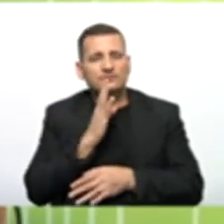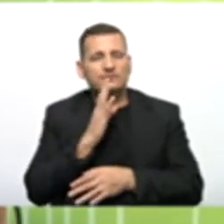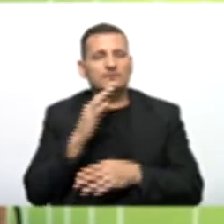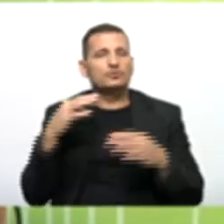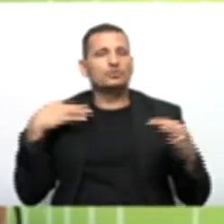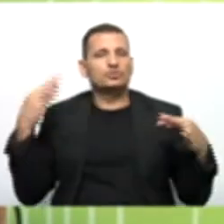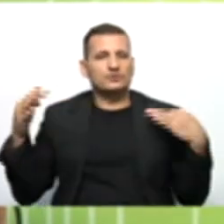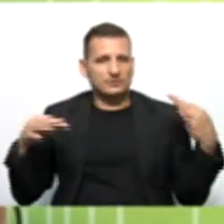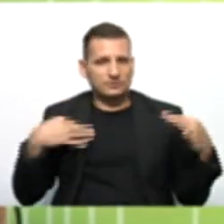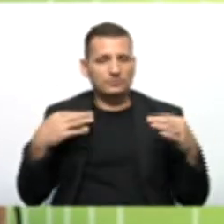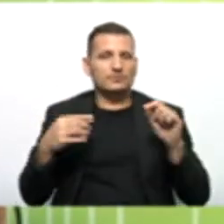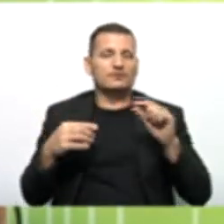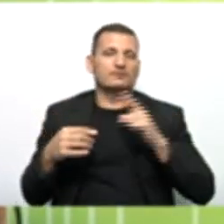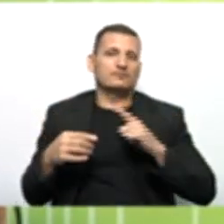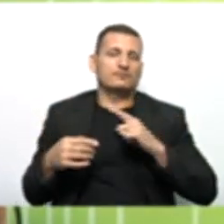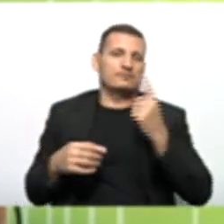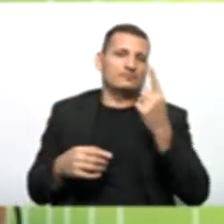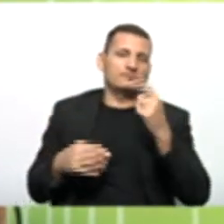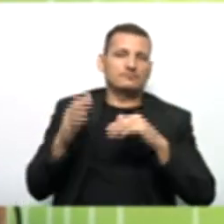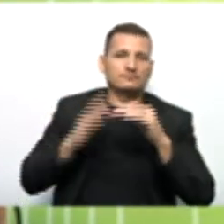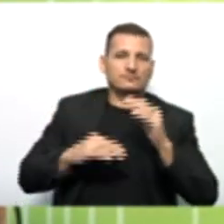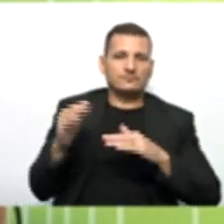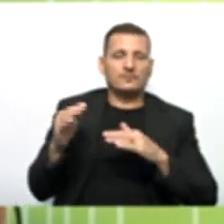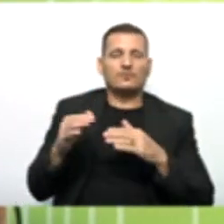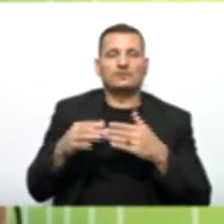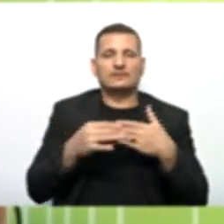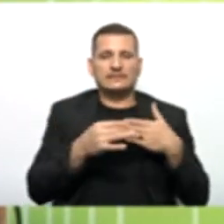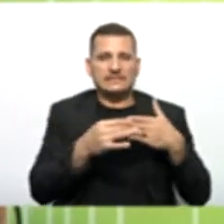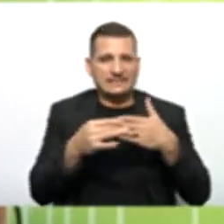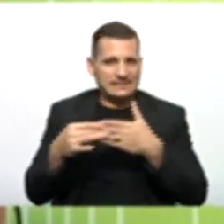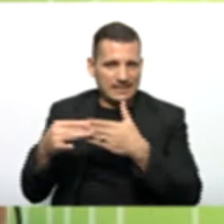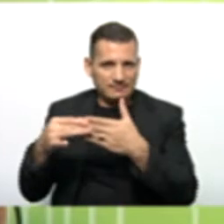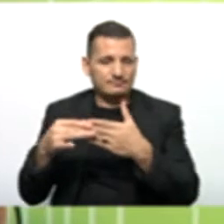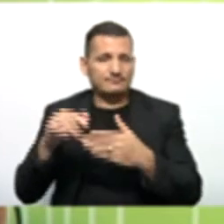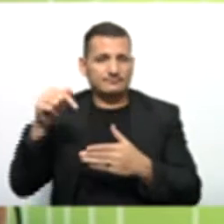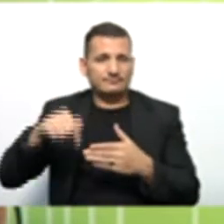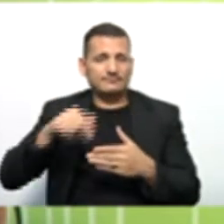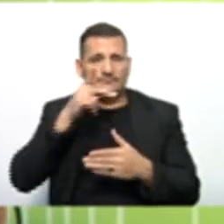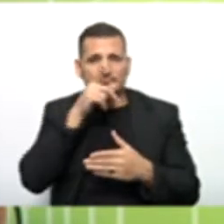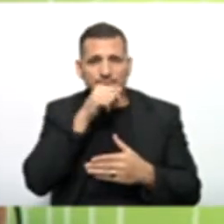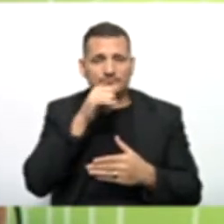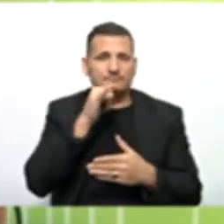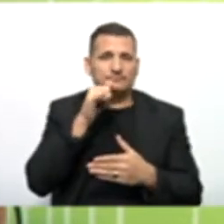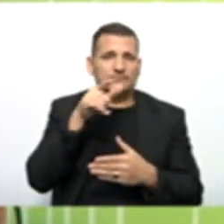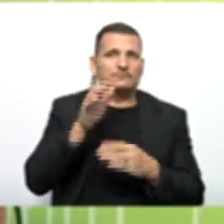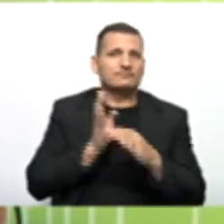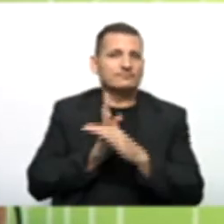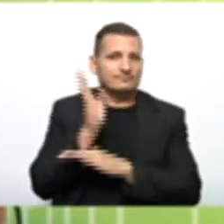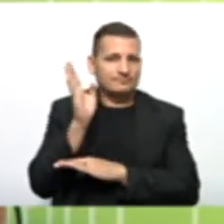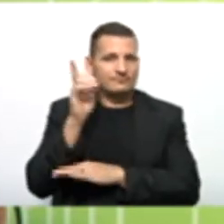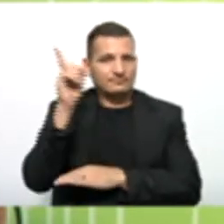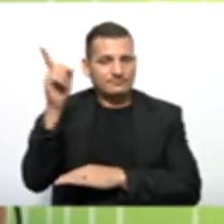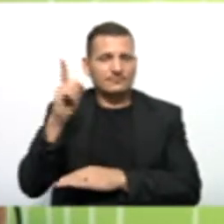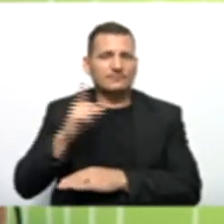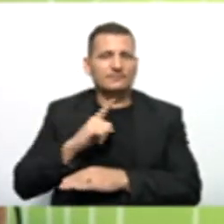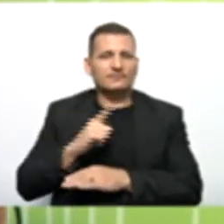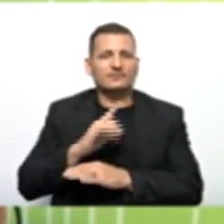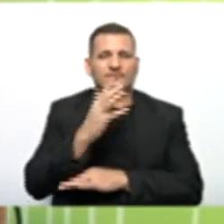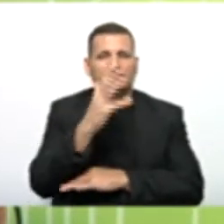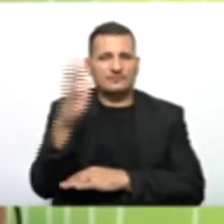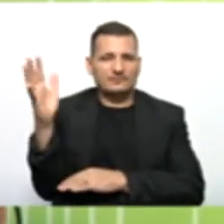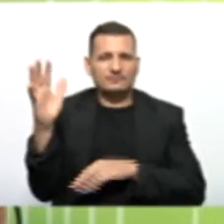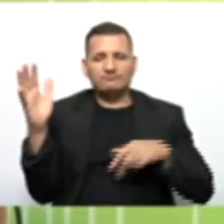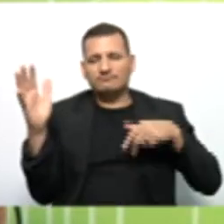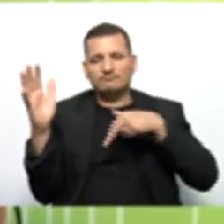as pessoas contratam um guia turístico. Aqui na cidade de Porto Velho, você vai ali no Parque Natural, existem trilhas para você fazer dentro da mata,